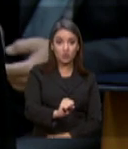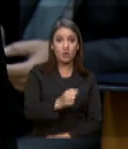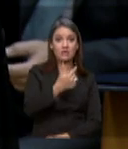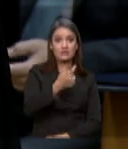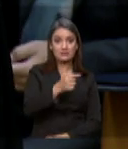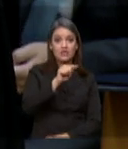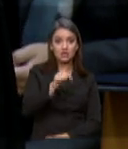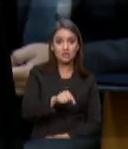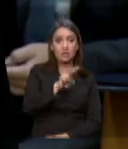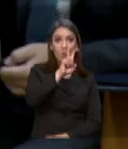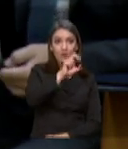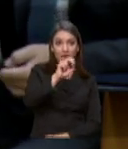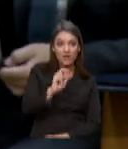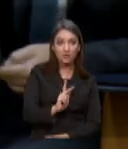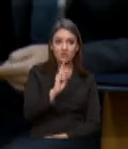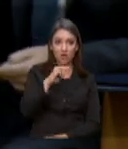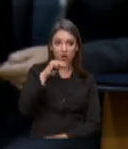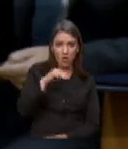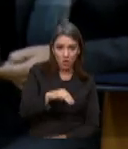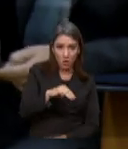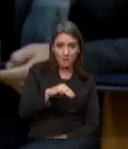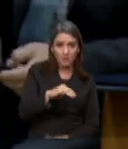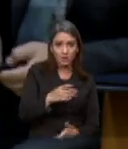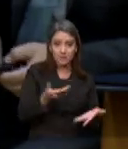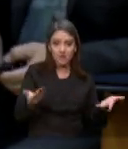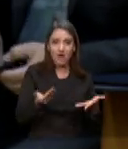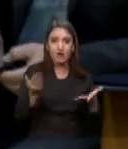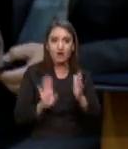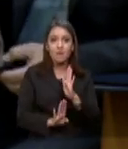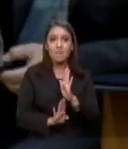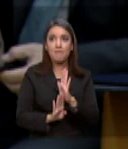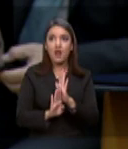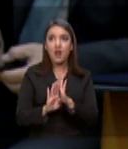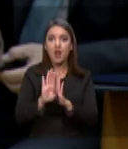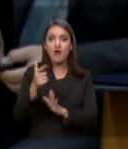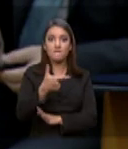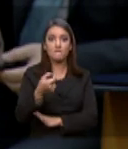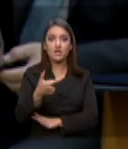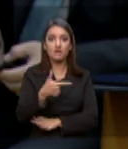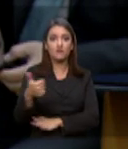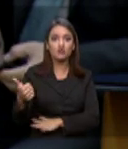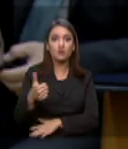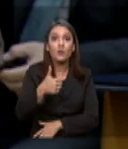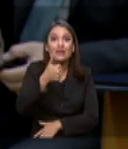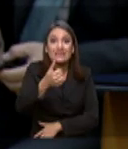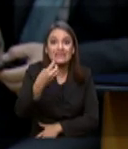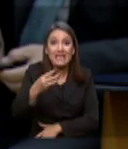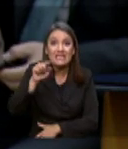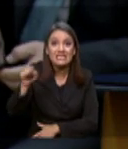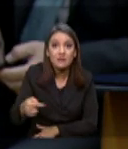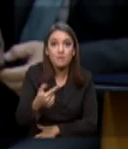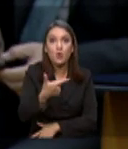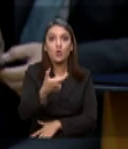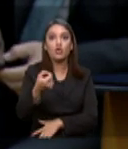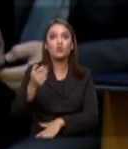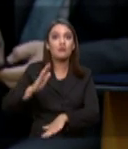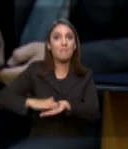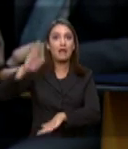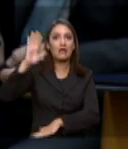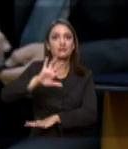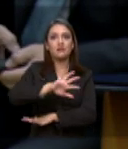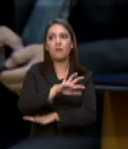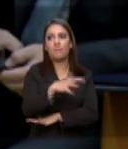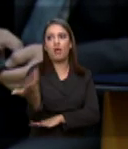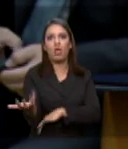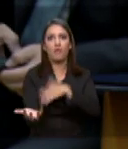7.500 km² para hoje, em 2021, chegarmos a mais de 13.200 km² de